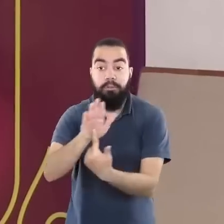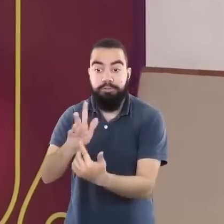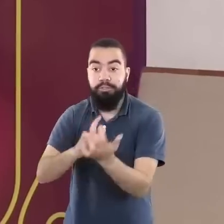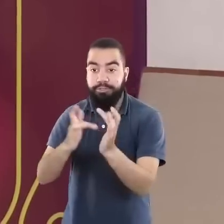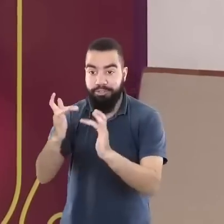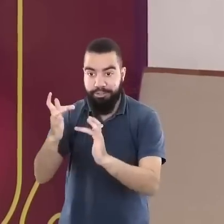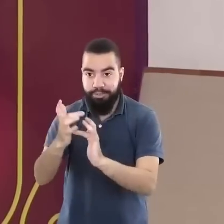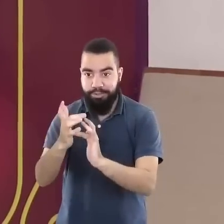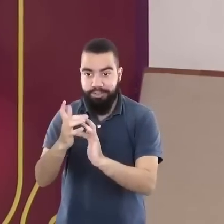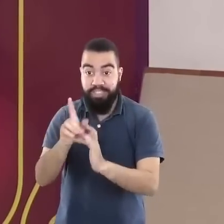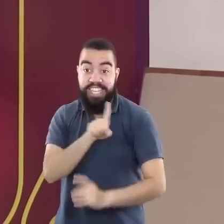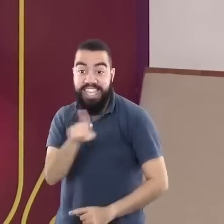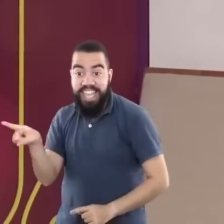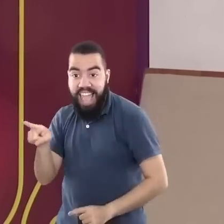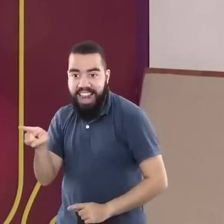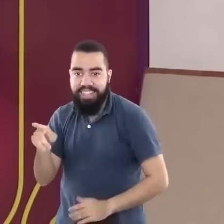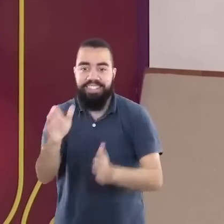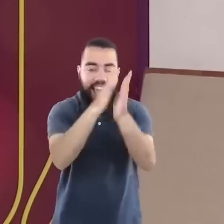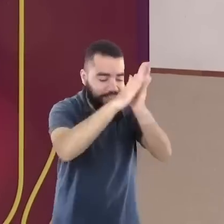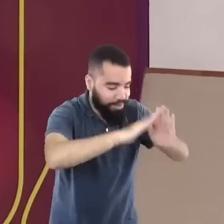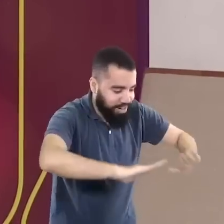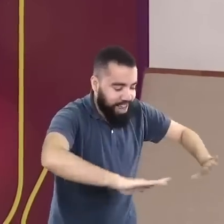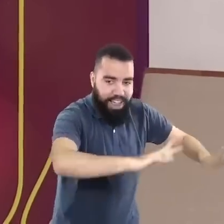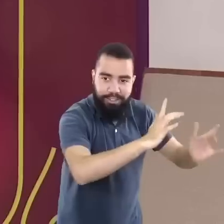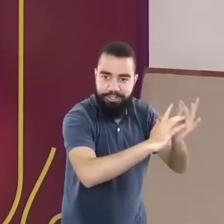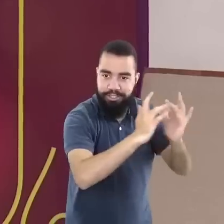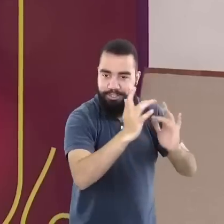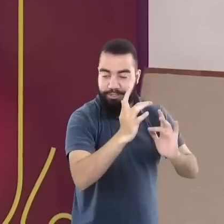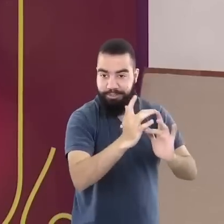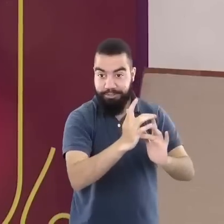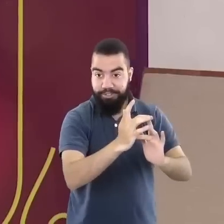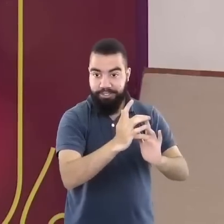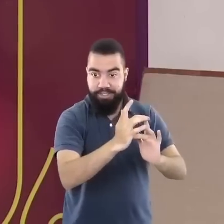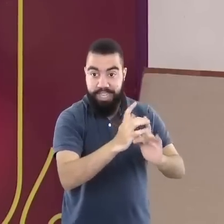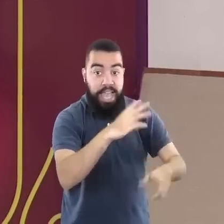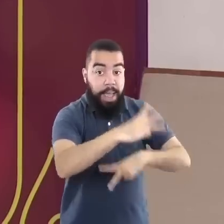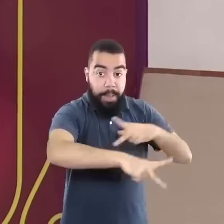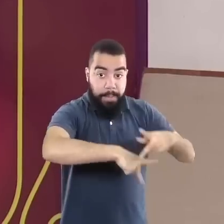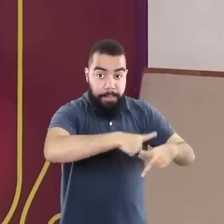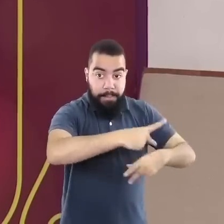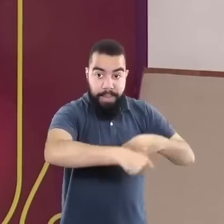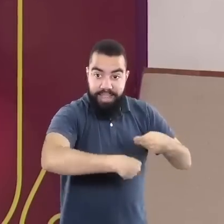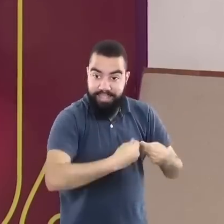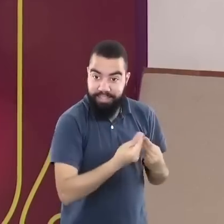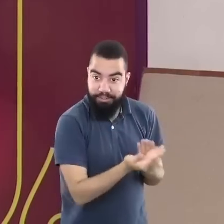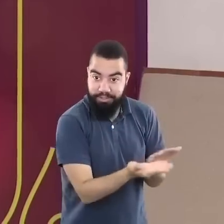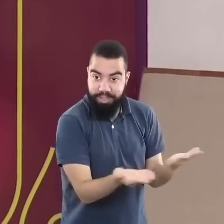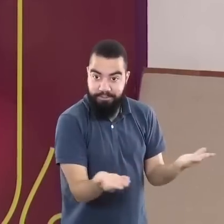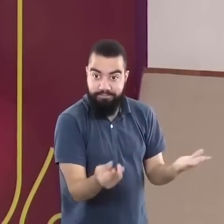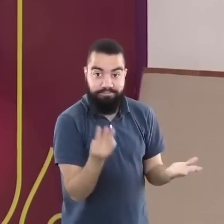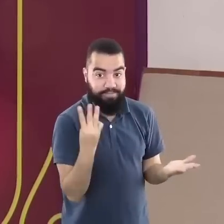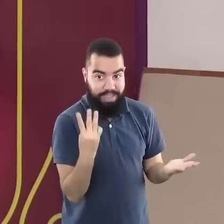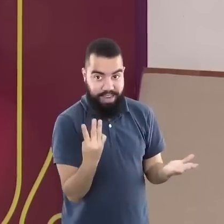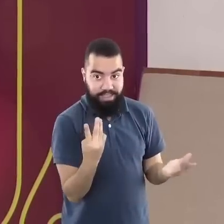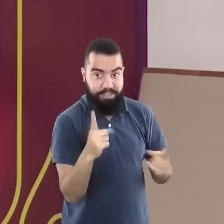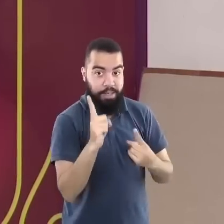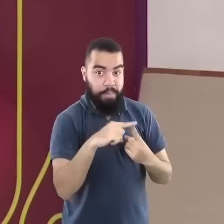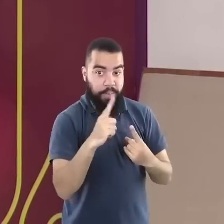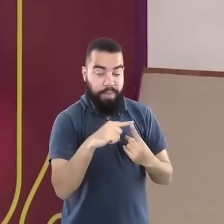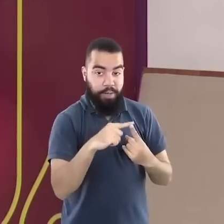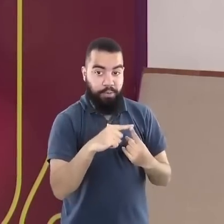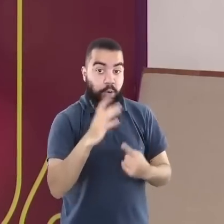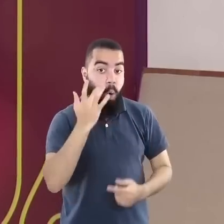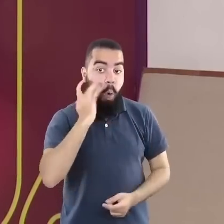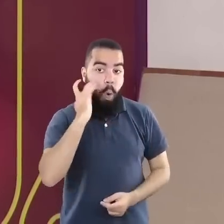E Mirra quando eles oferecem ouro eles estão reconhecendo uma coisa que esse menino não é apenas um menino qualquer